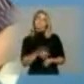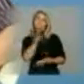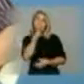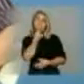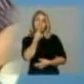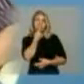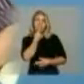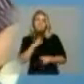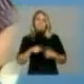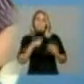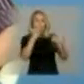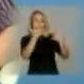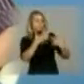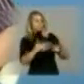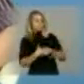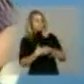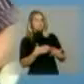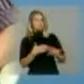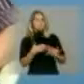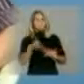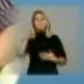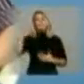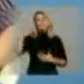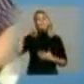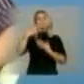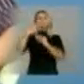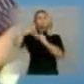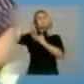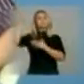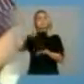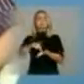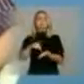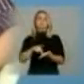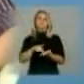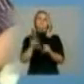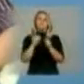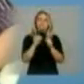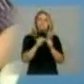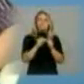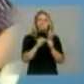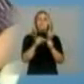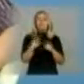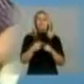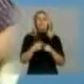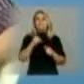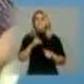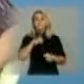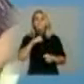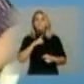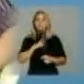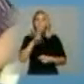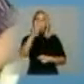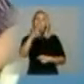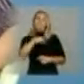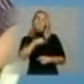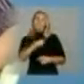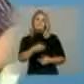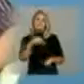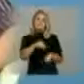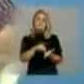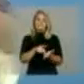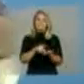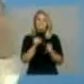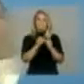dizia que foi Deus, né? Que realmente foi Deus que fez isso, porque se ela tivesse tido esses 5 filhos, talvez